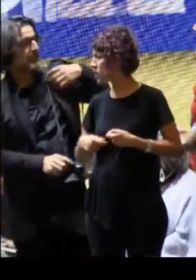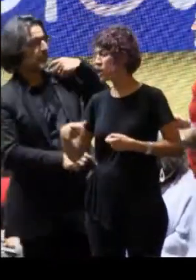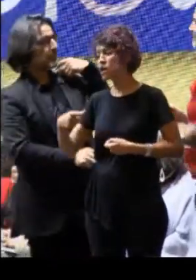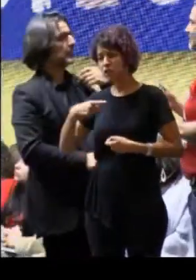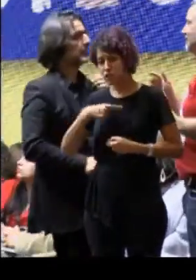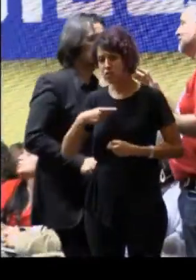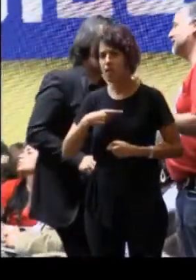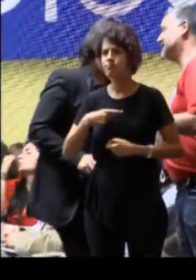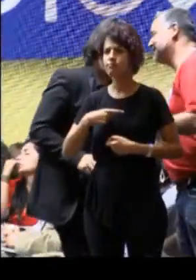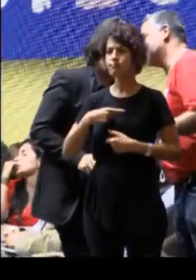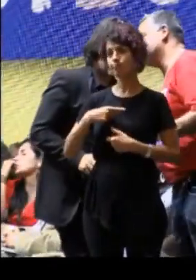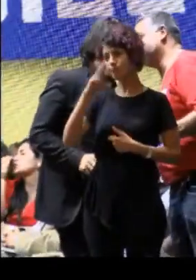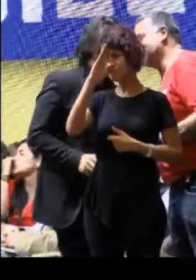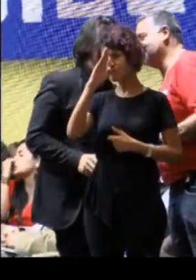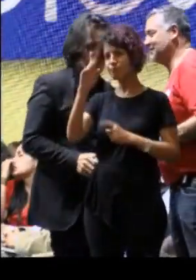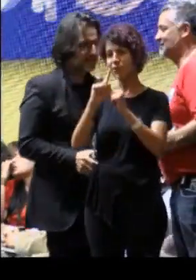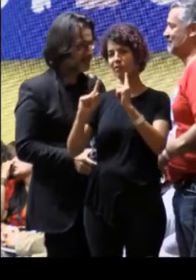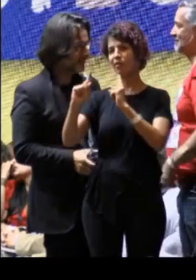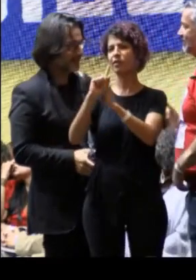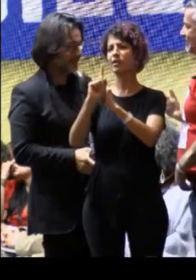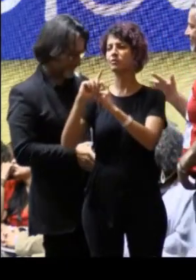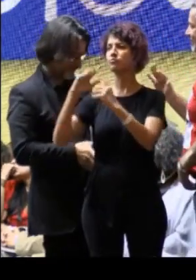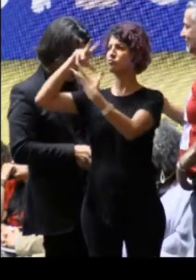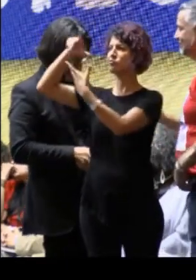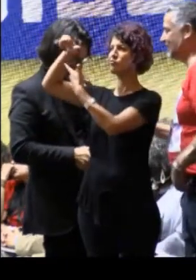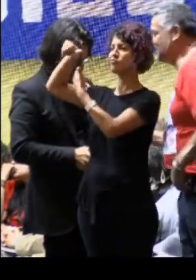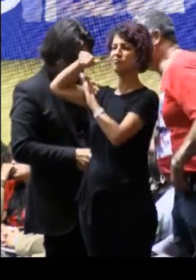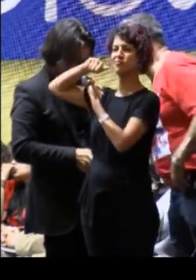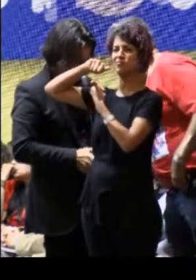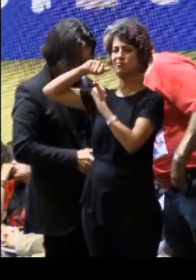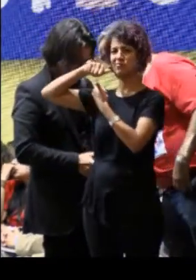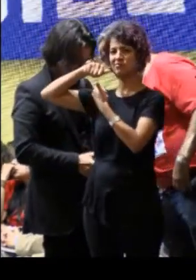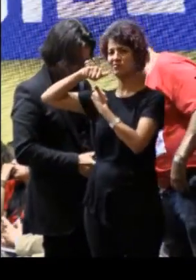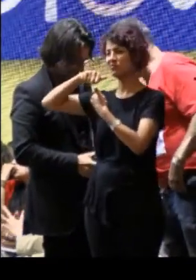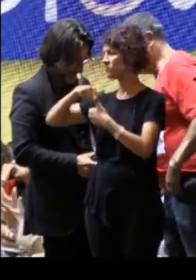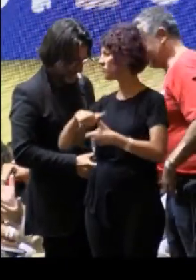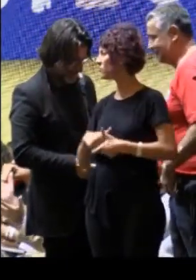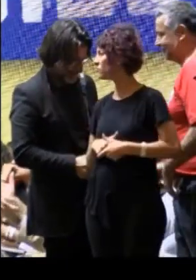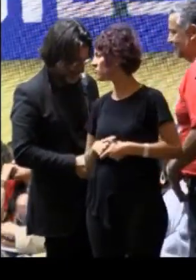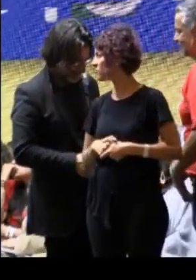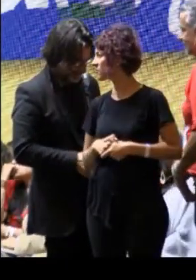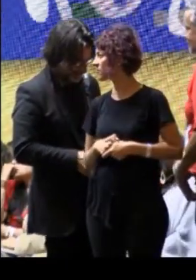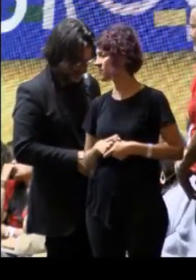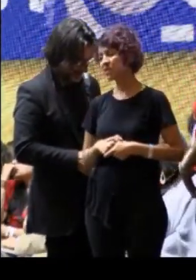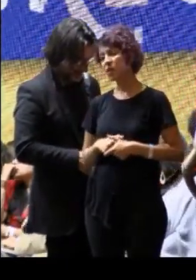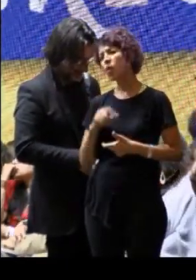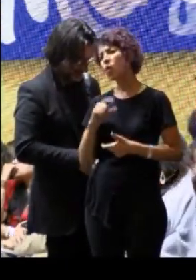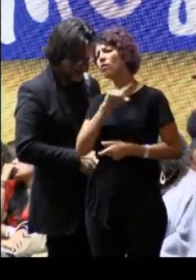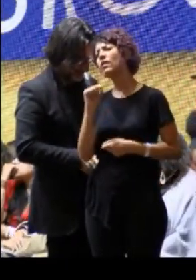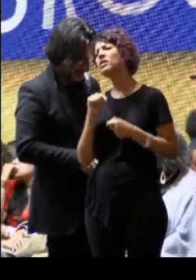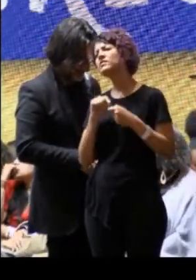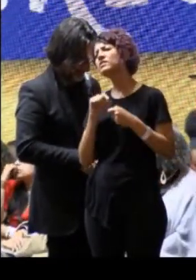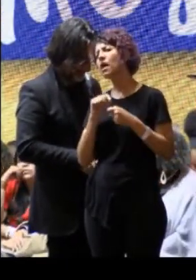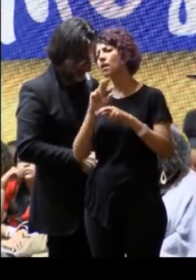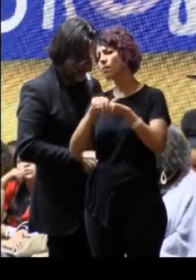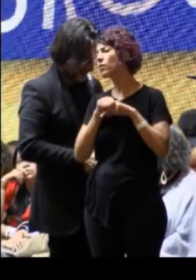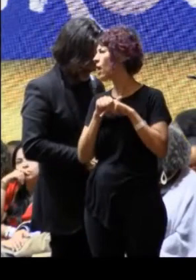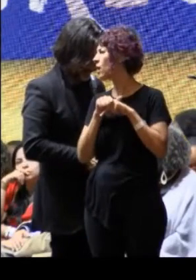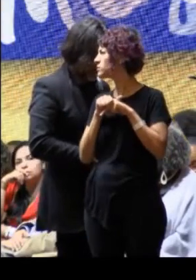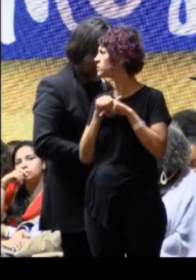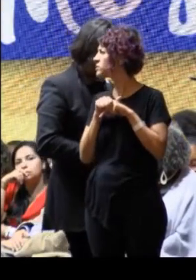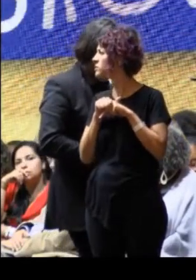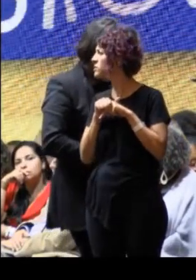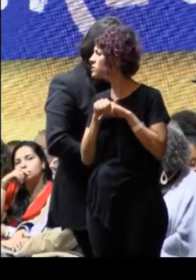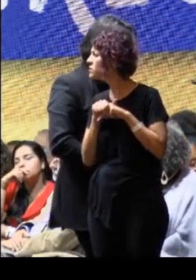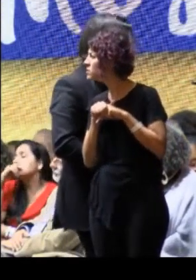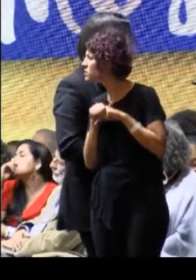protagonismo no mundo internacional. O que eles fizeram aqui, Celso Amorim, é por conta da criação dos BRICS. O que eles fizeram